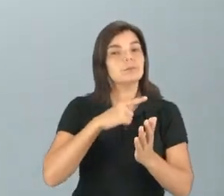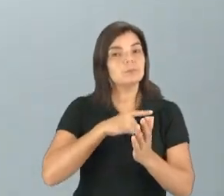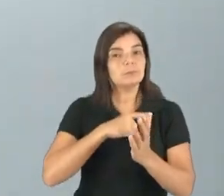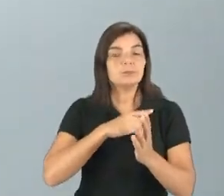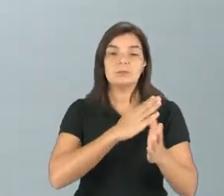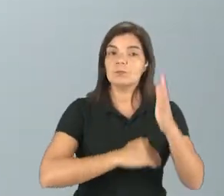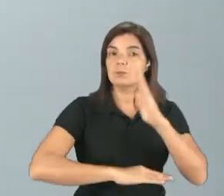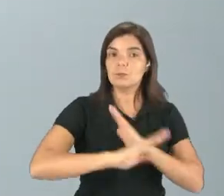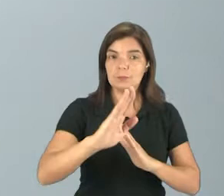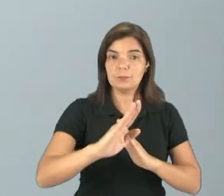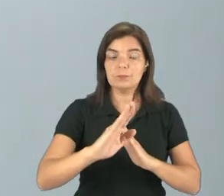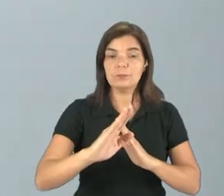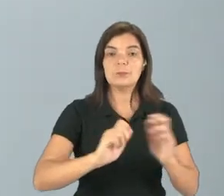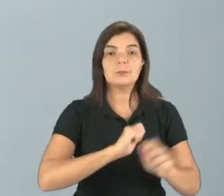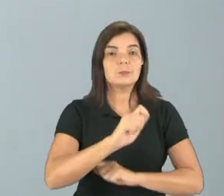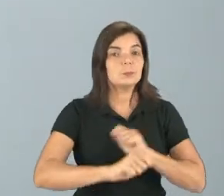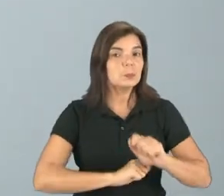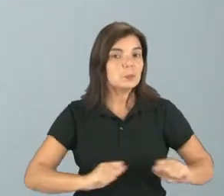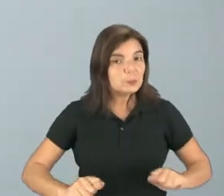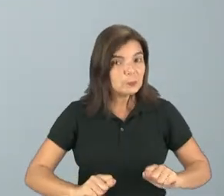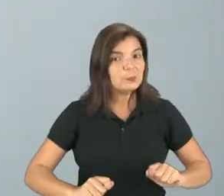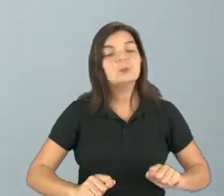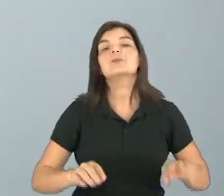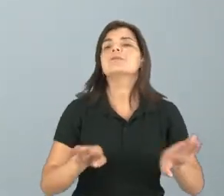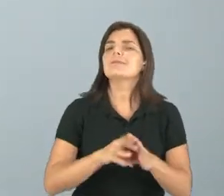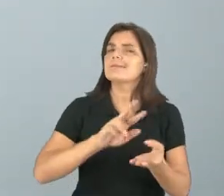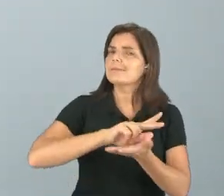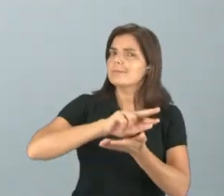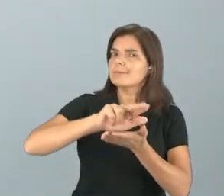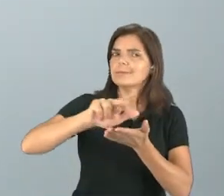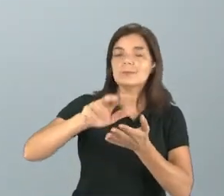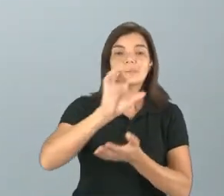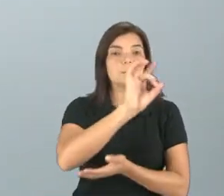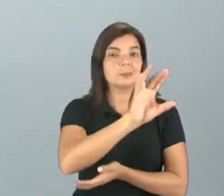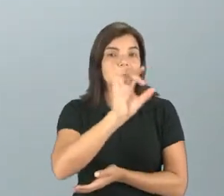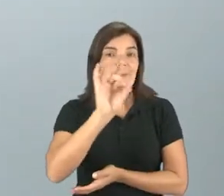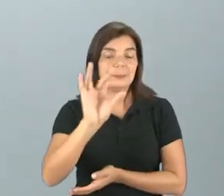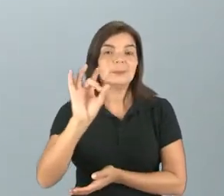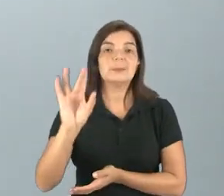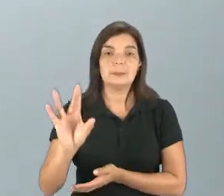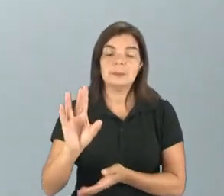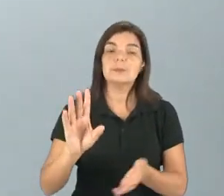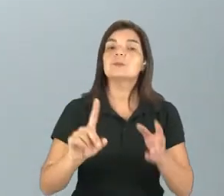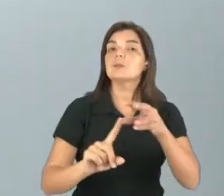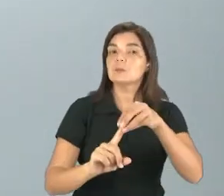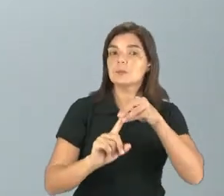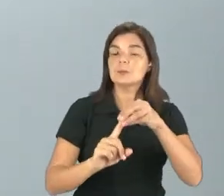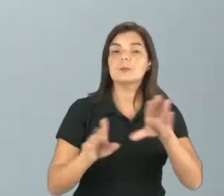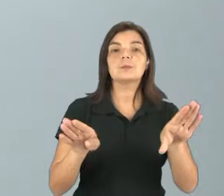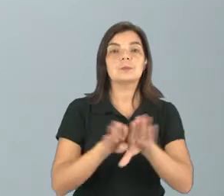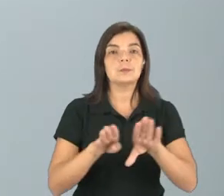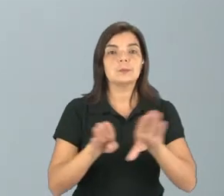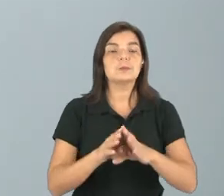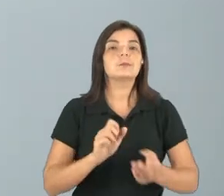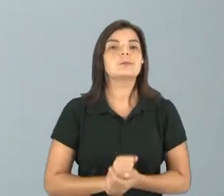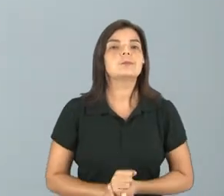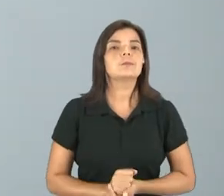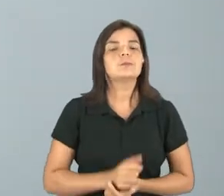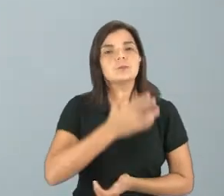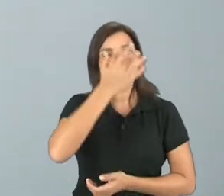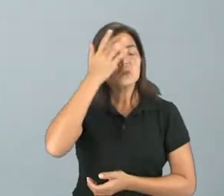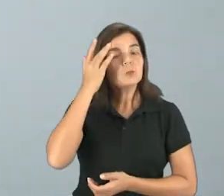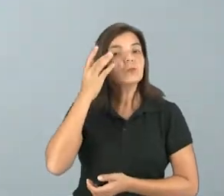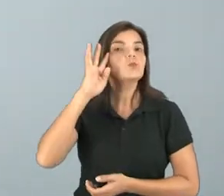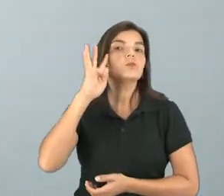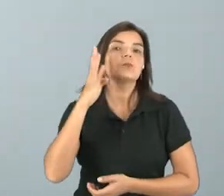Karatê, Jiu-Jitsu, Tai Chi Chuan. Então, existem para cada finalidade também, né? Então, quando a pessoa